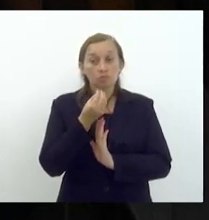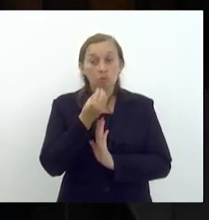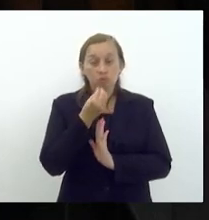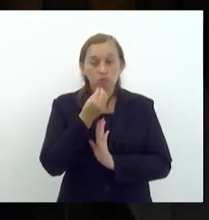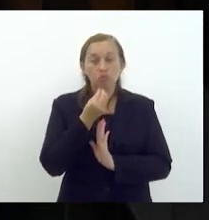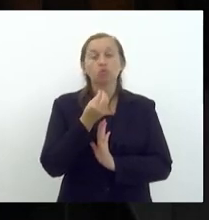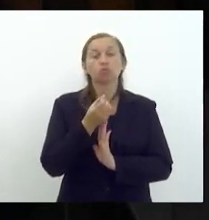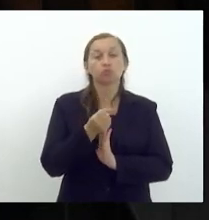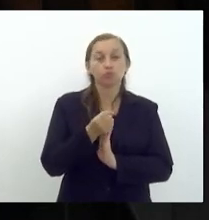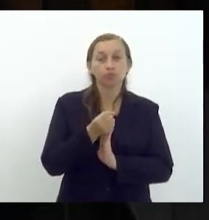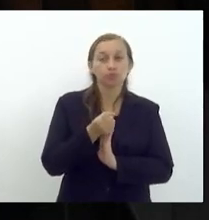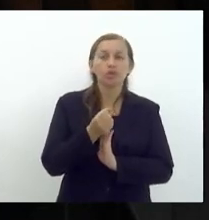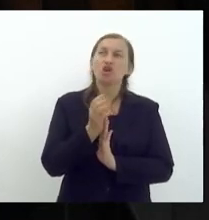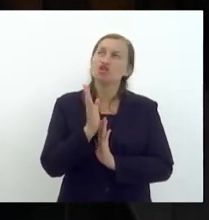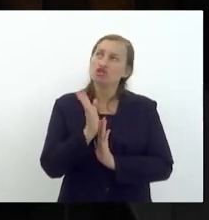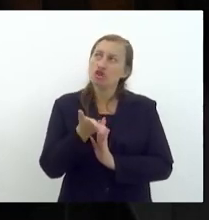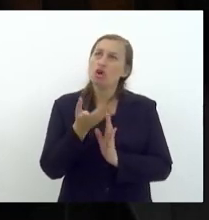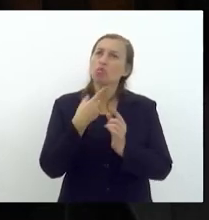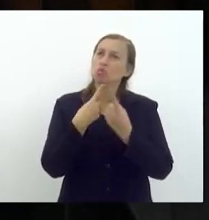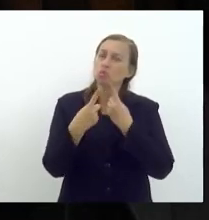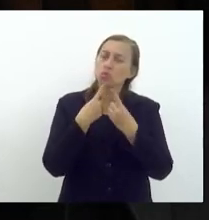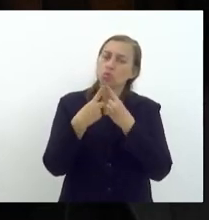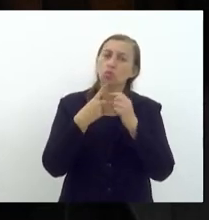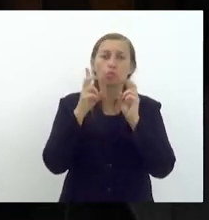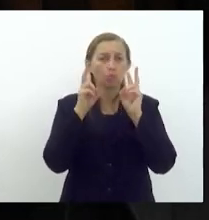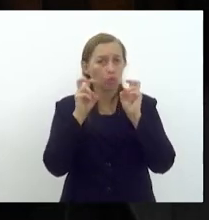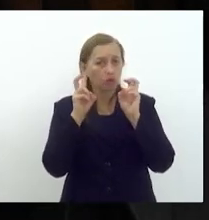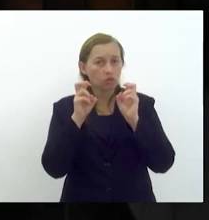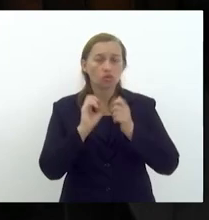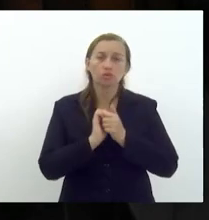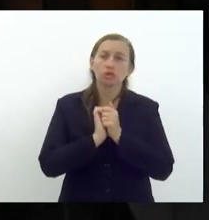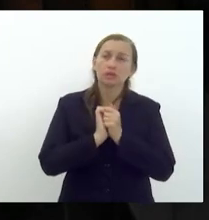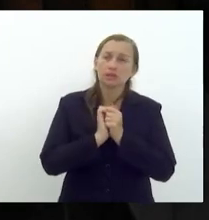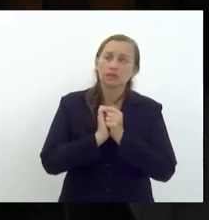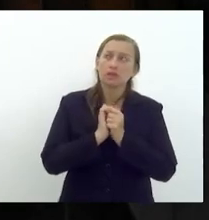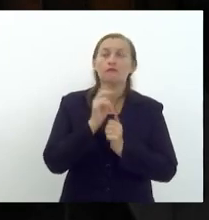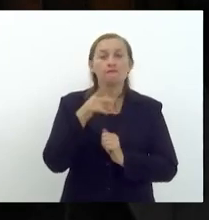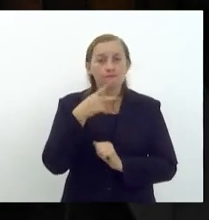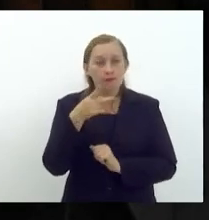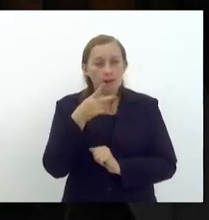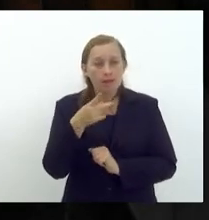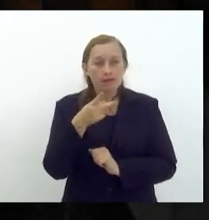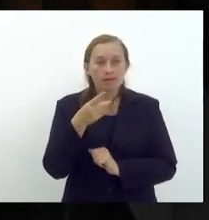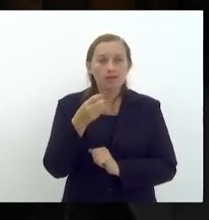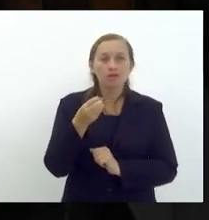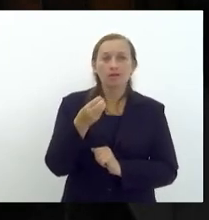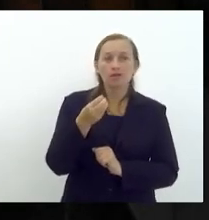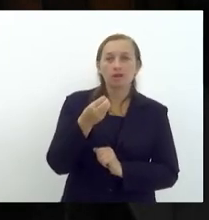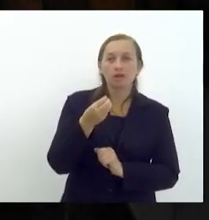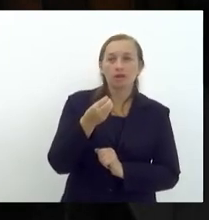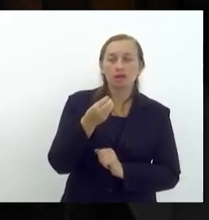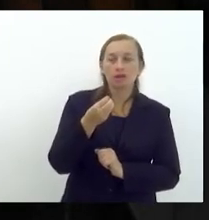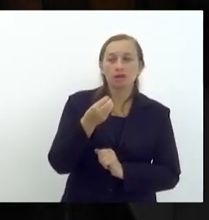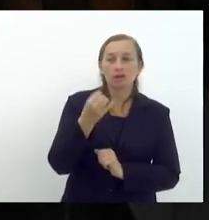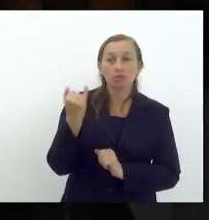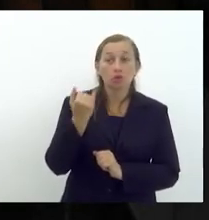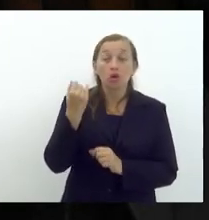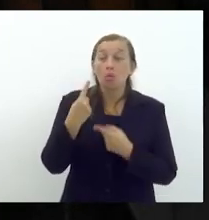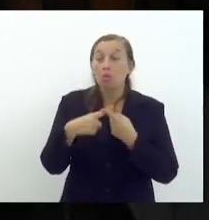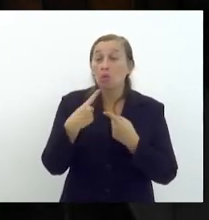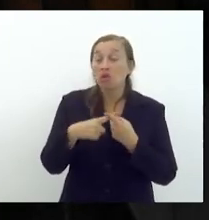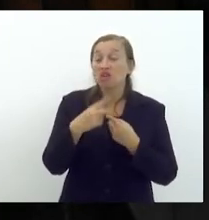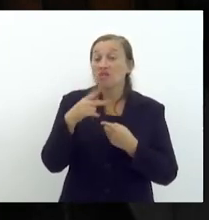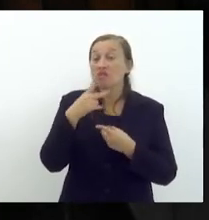e já quando discutir a matéria disse que ele era oportuno porque tava